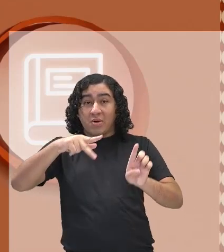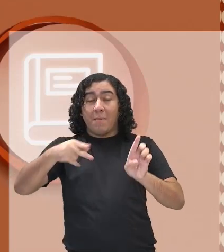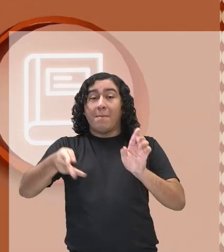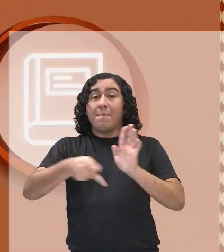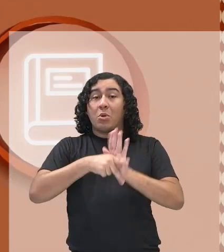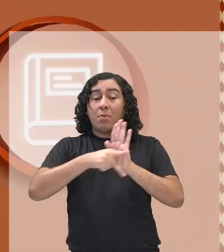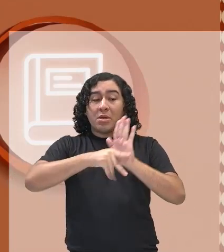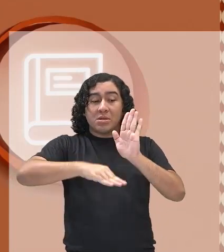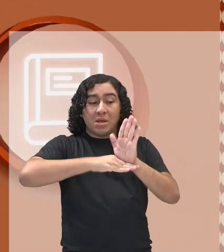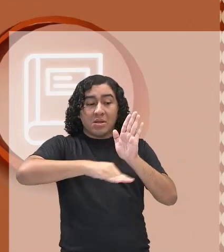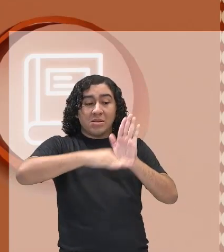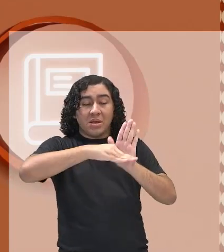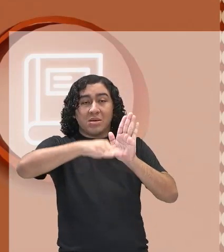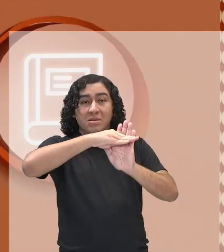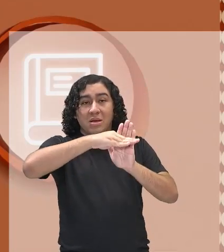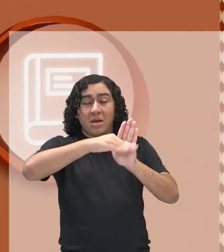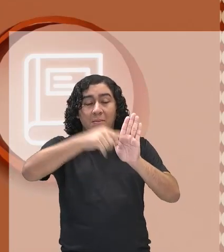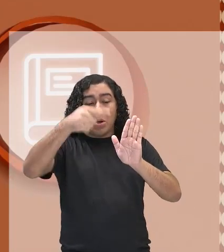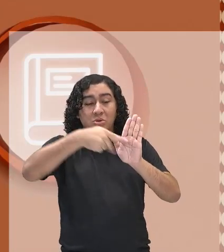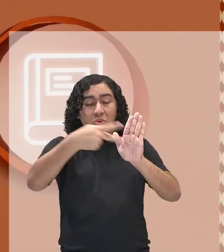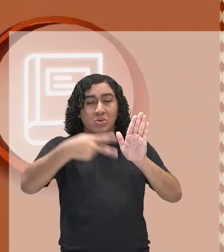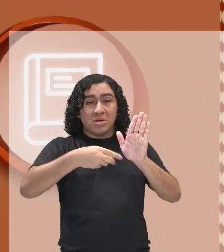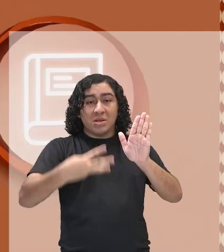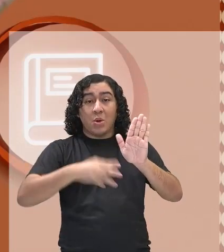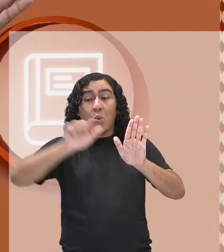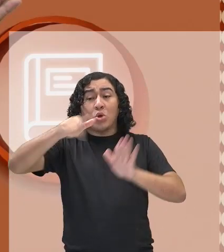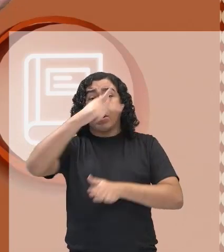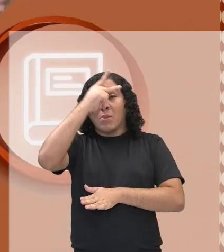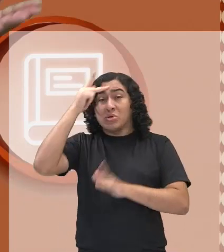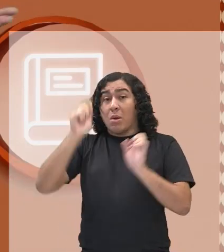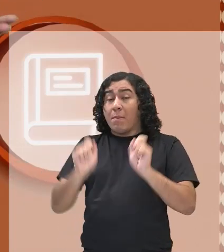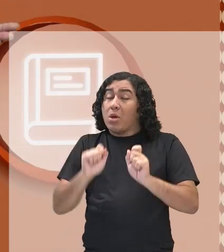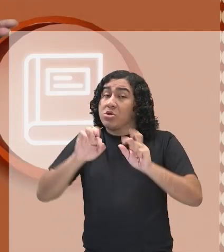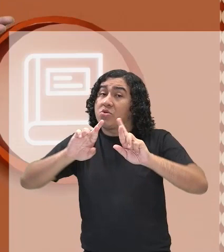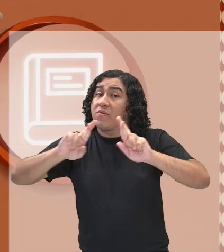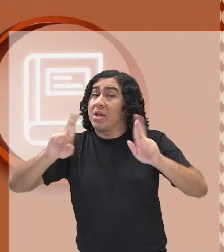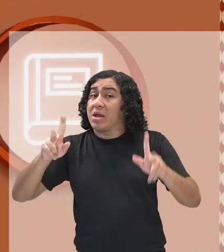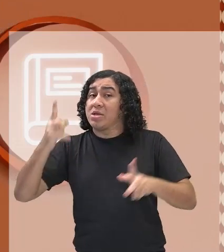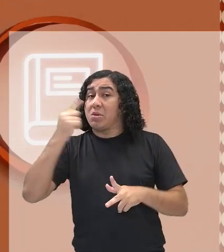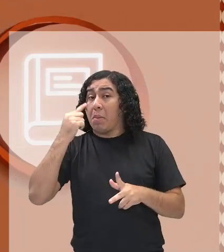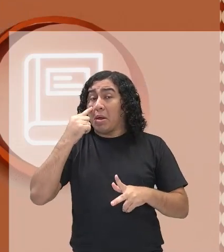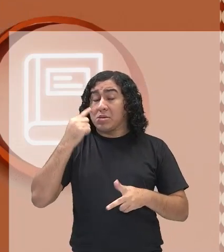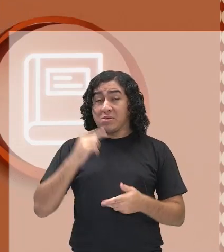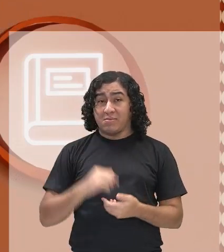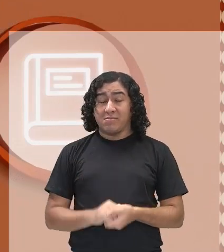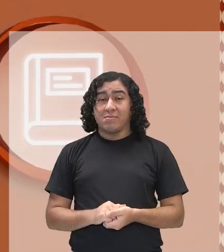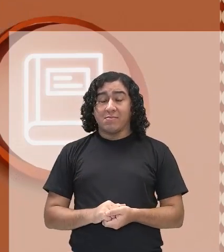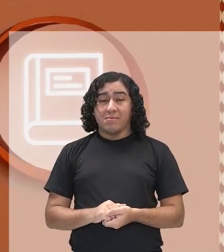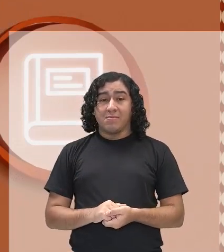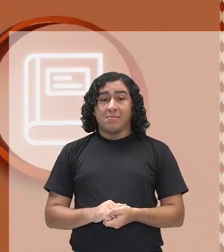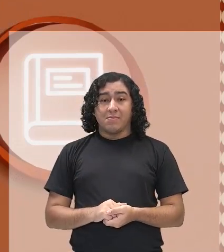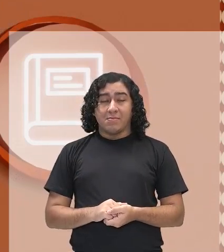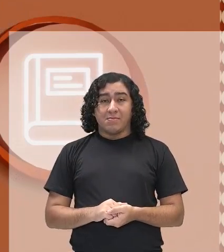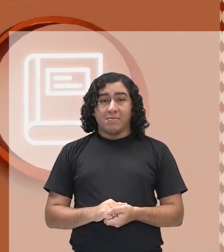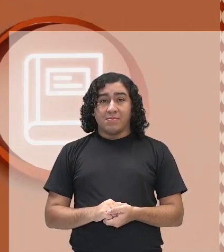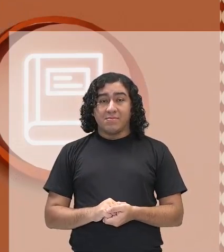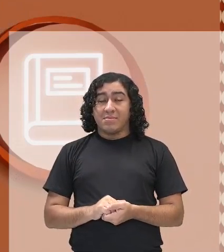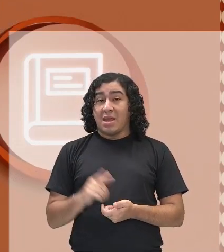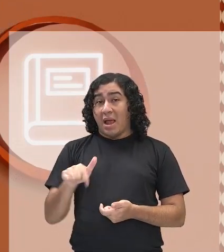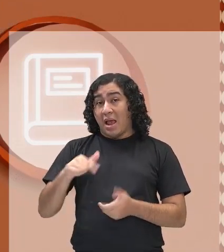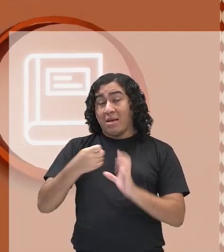outra pessoa tem uma outra escala de valores. Pode ter uma outra visão, subjetividade,